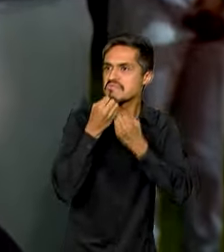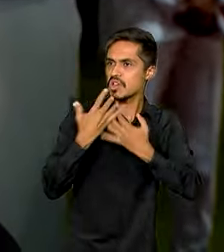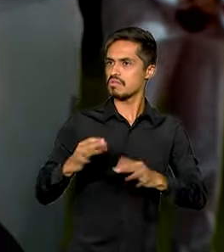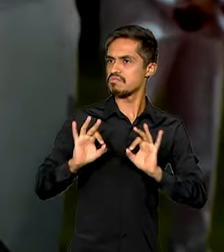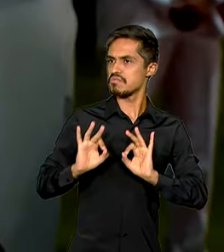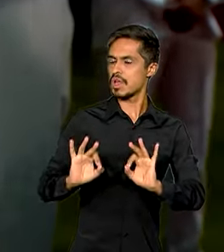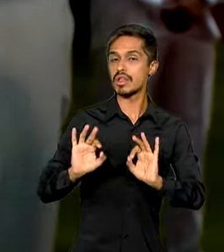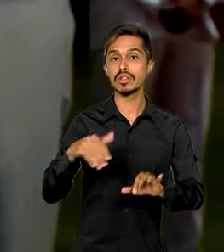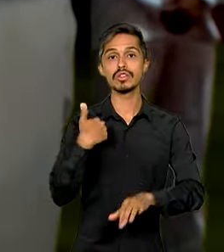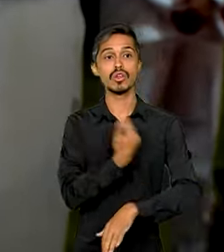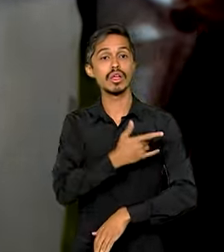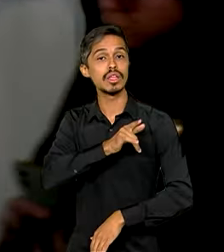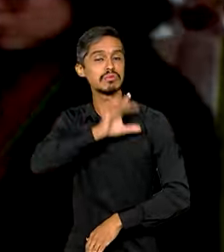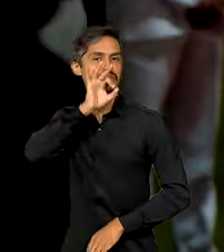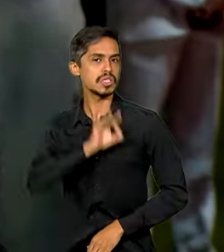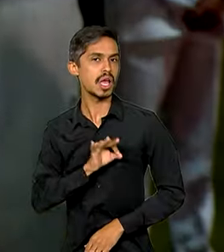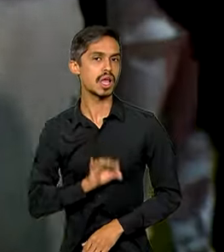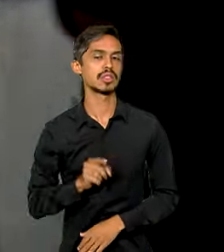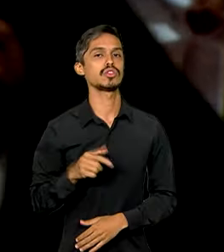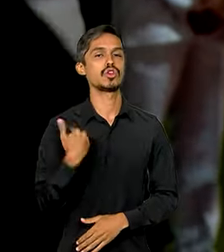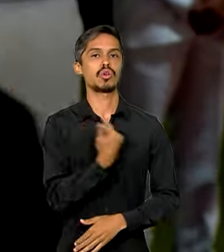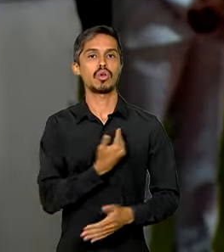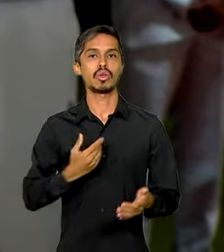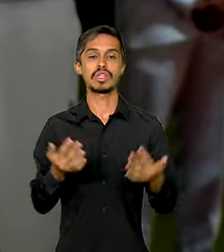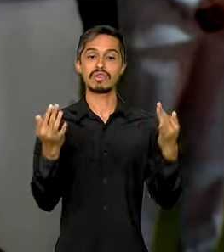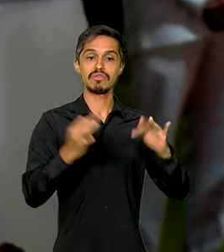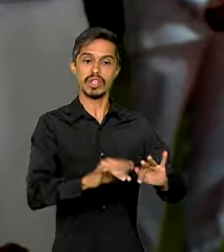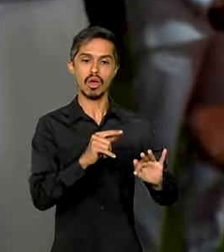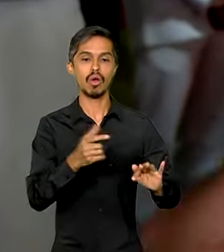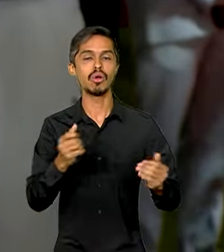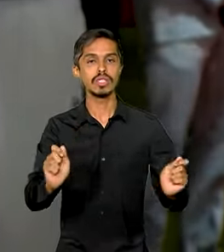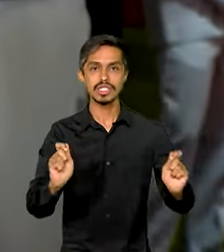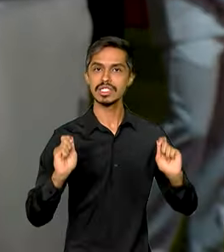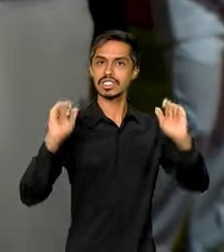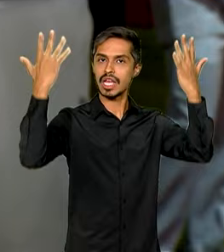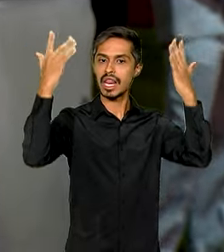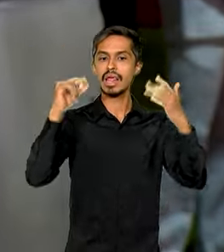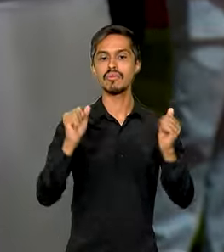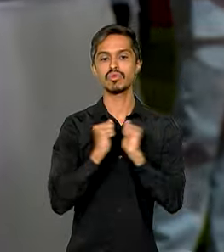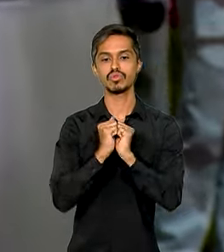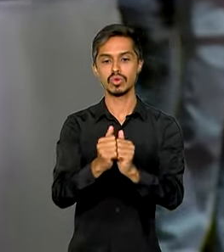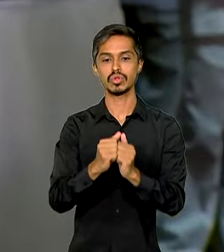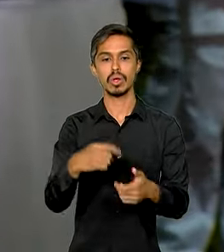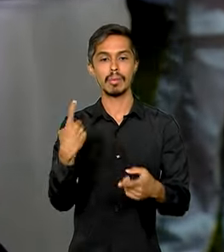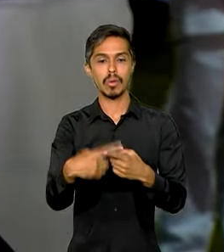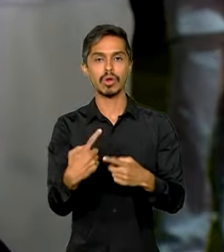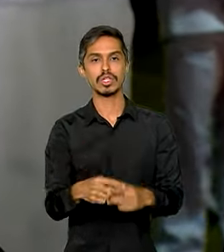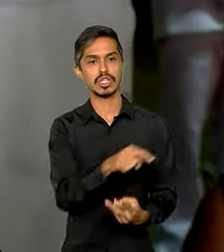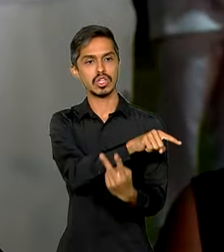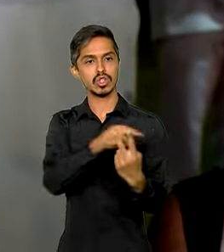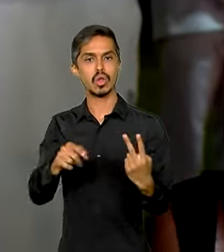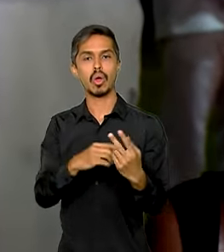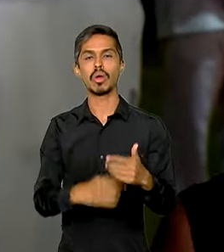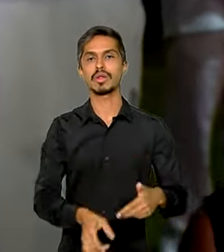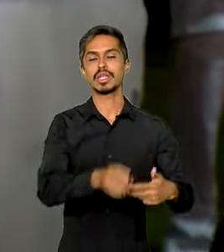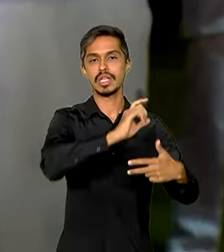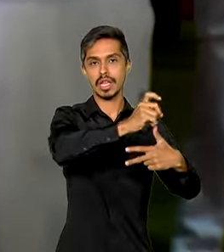absoluta que nós vamos terminar o ano de novo comemorando juntos os gols marcados por essa dupla executivo e congresso